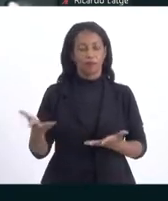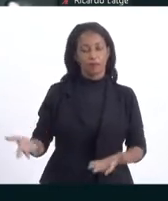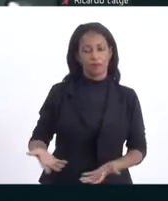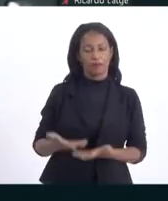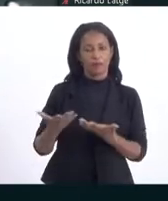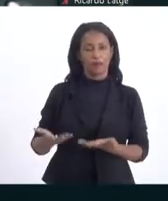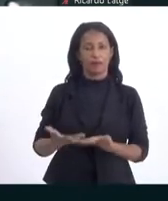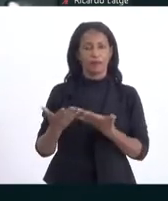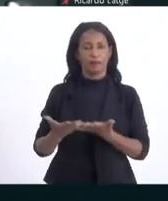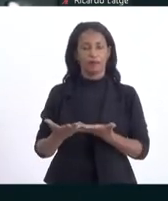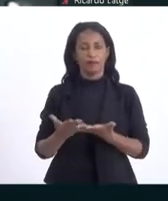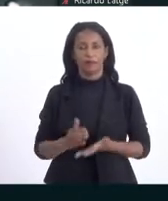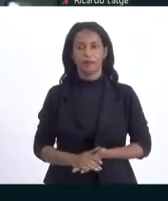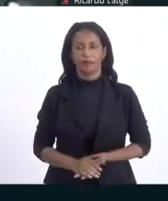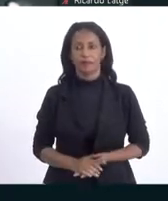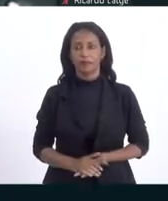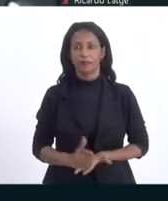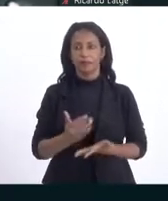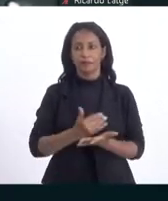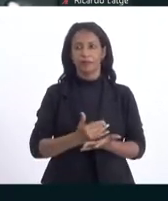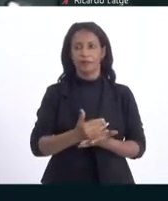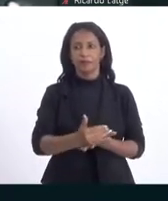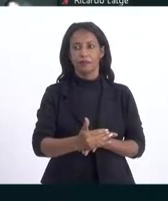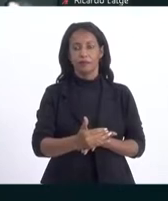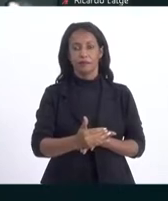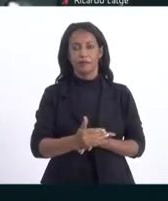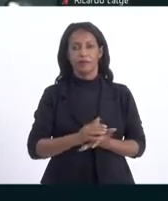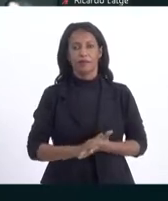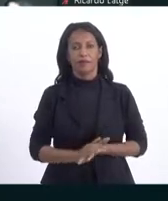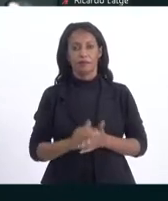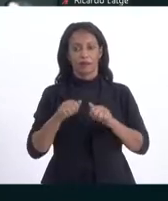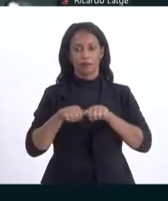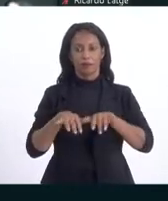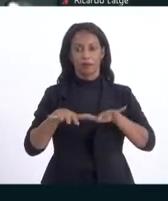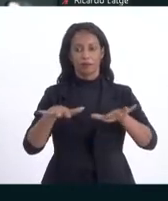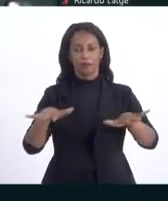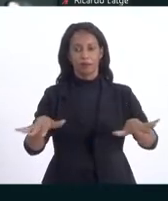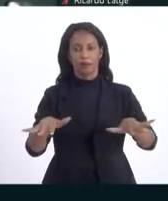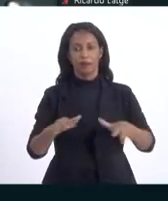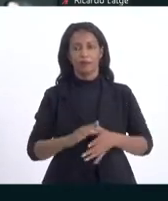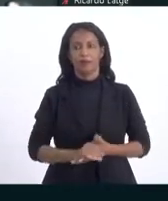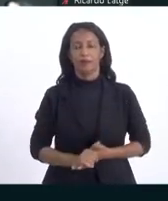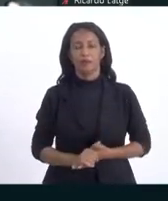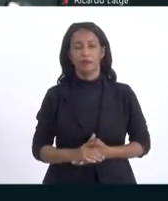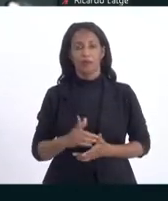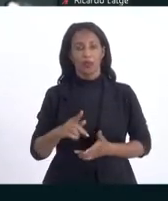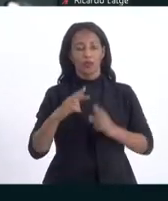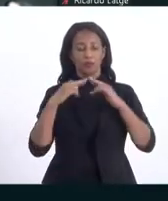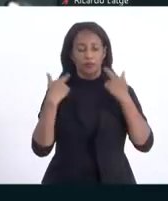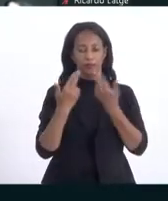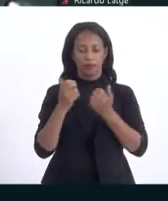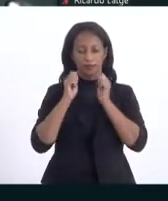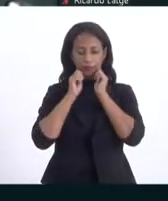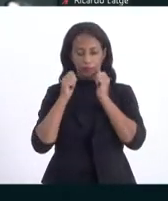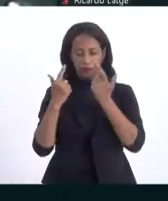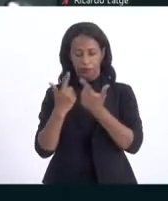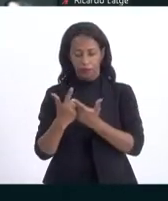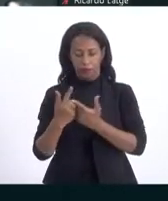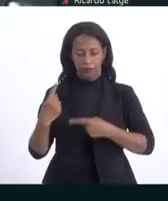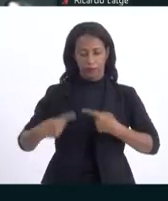iniciativa que se iniciou no início da pandemia, onde nós tivemos uma reunião na Alerj, discutindo a